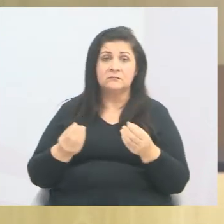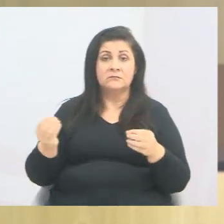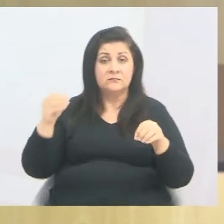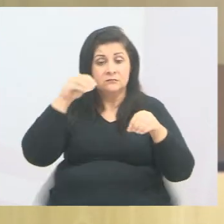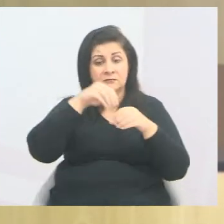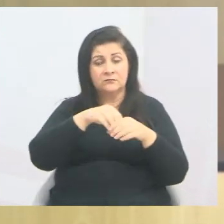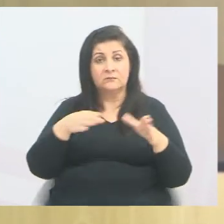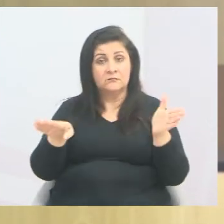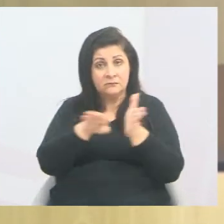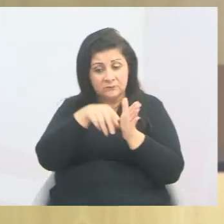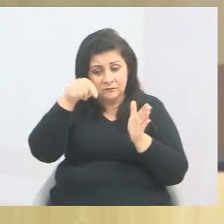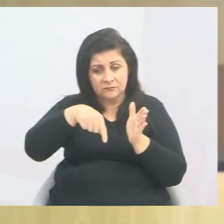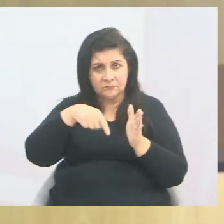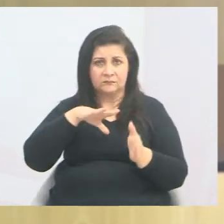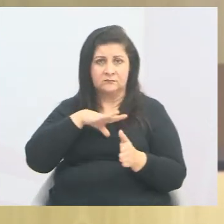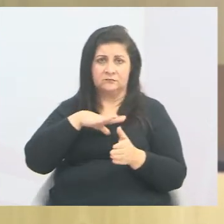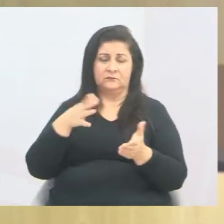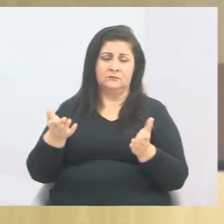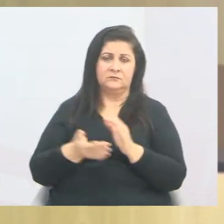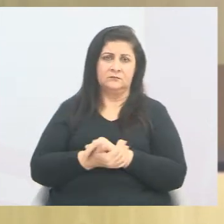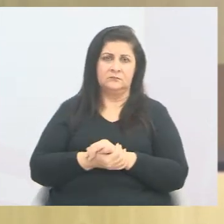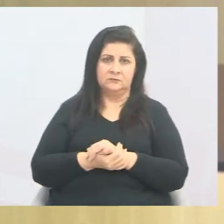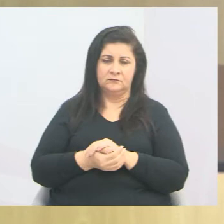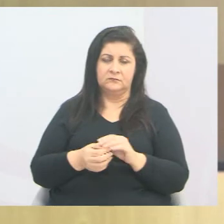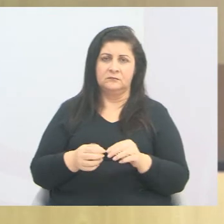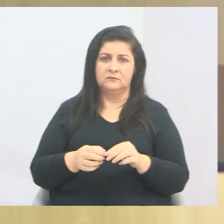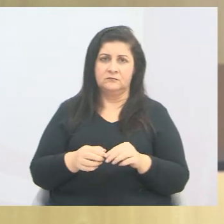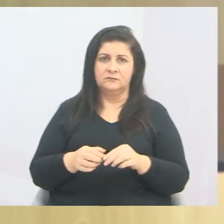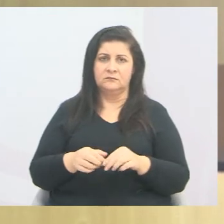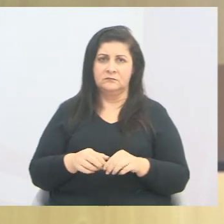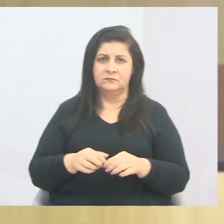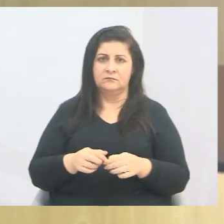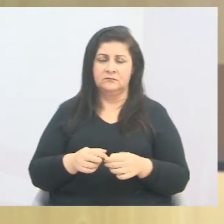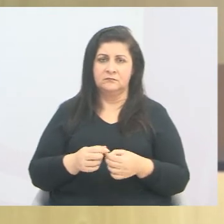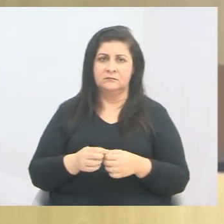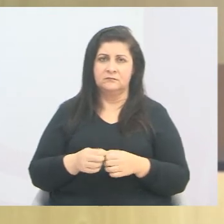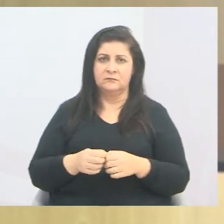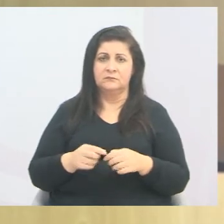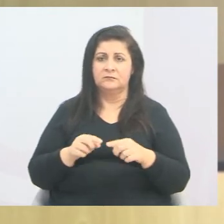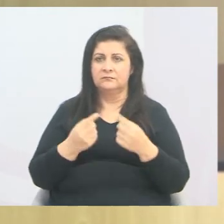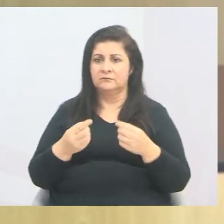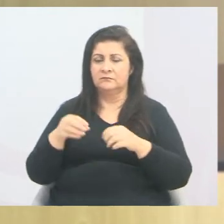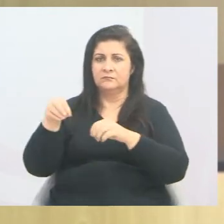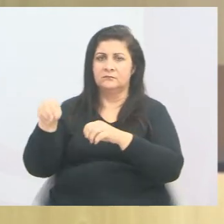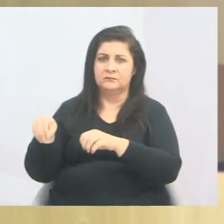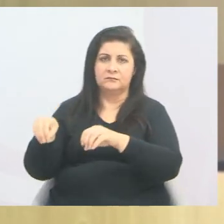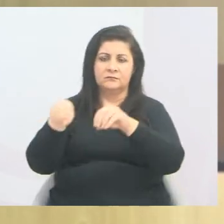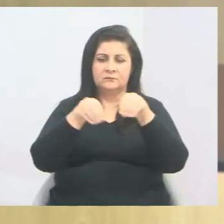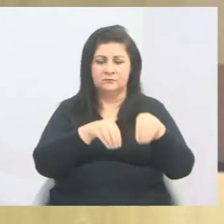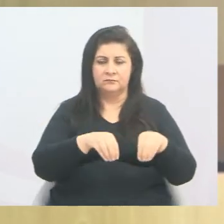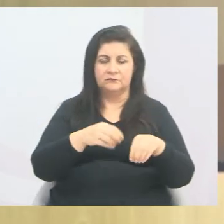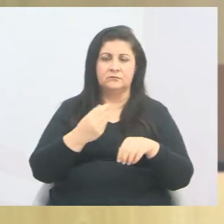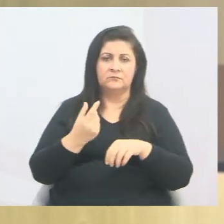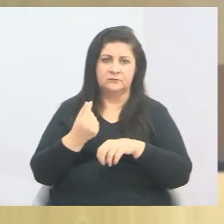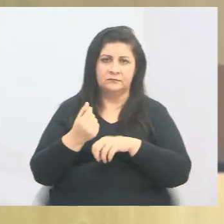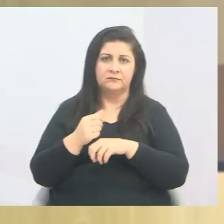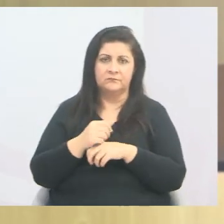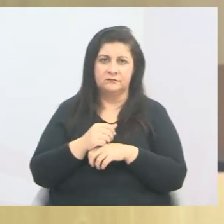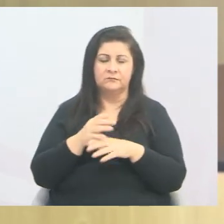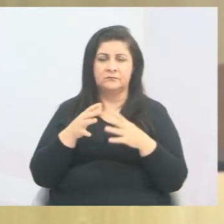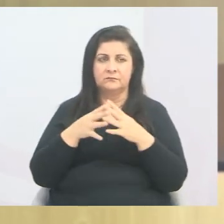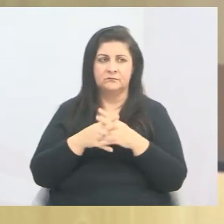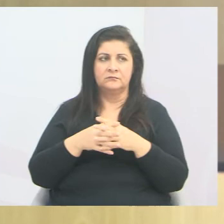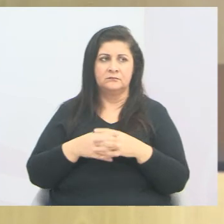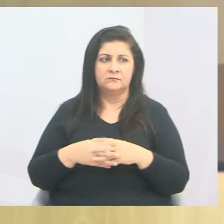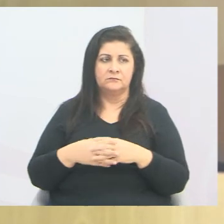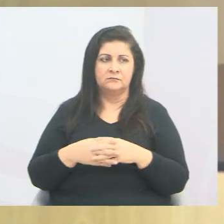né? Tá? Mas, infelizmente, que nem eu torno a falar, né? A transferência de capital realmente é complicado no caso, né?